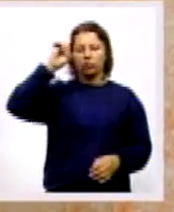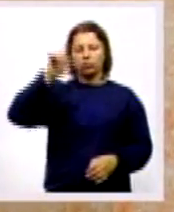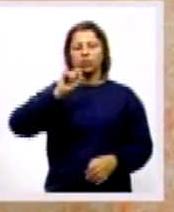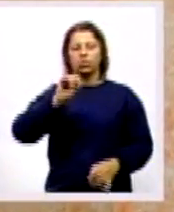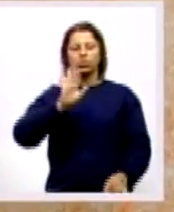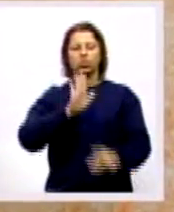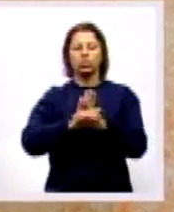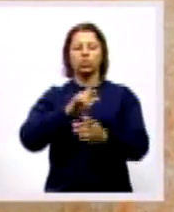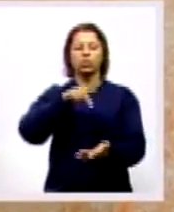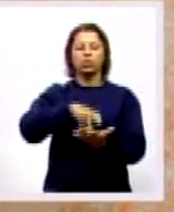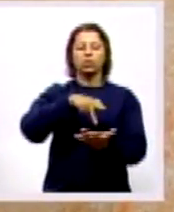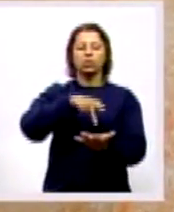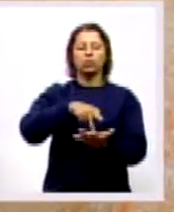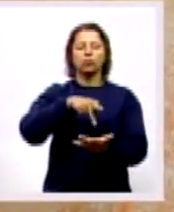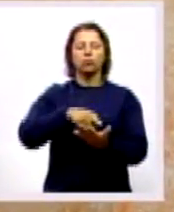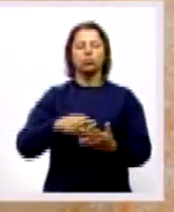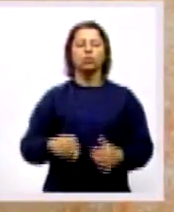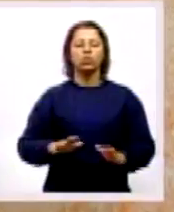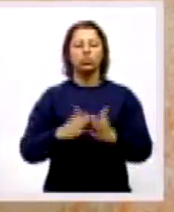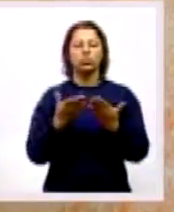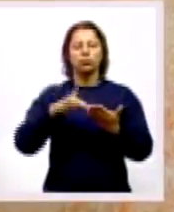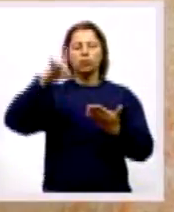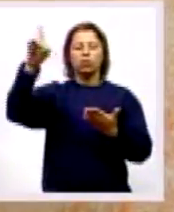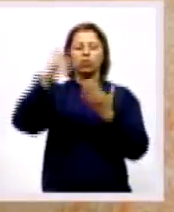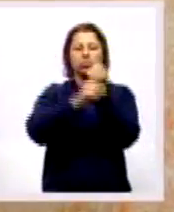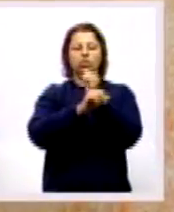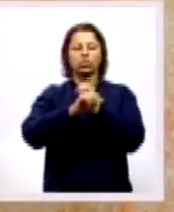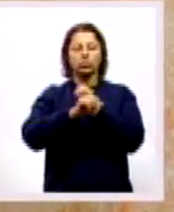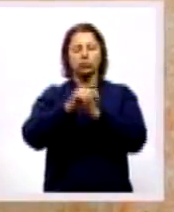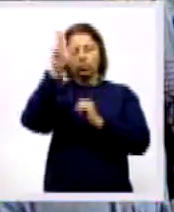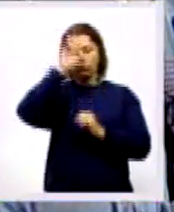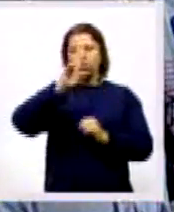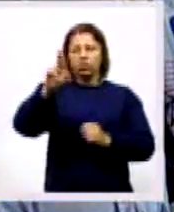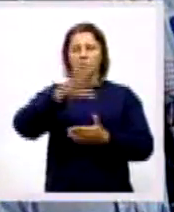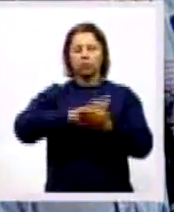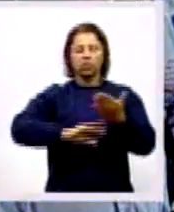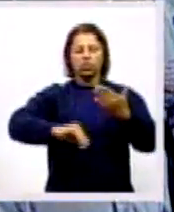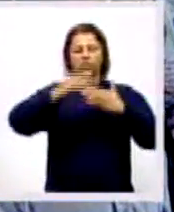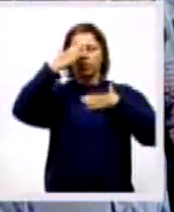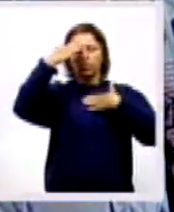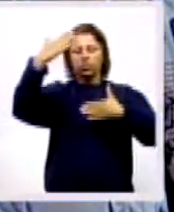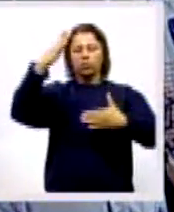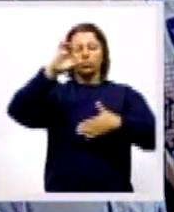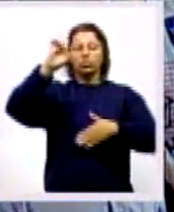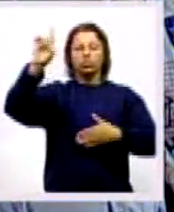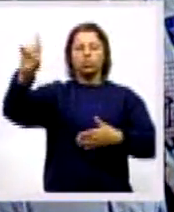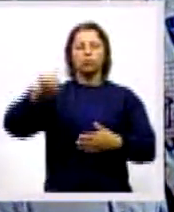vem da verdade. Palavra do Senhor.